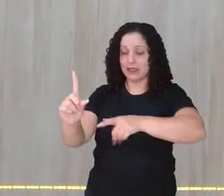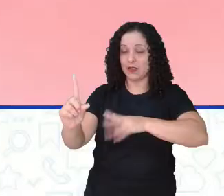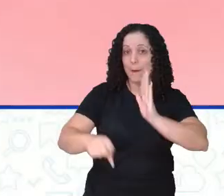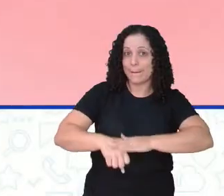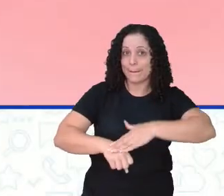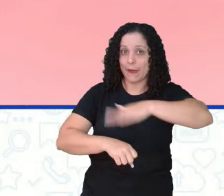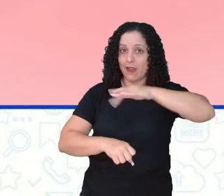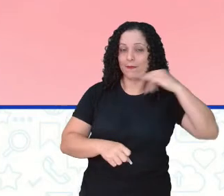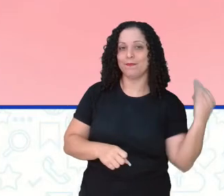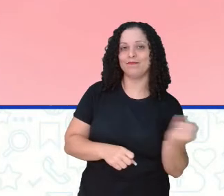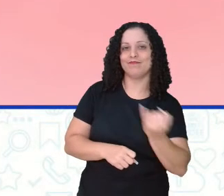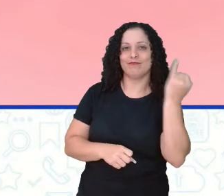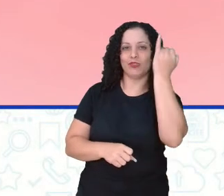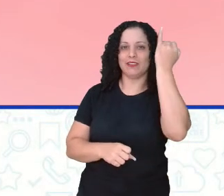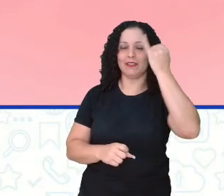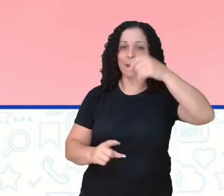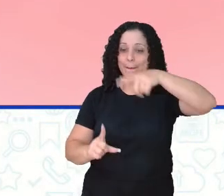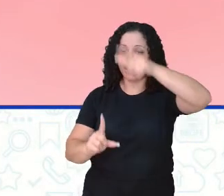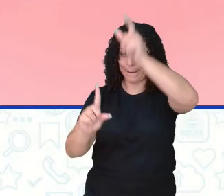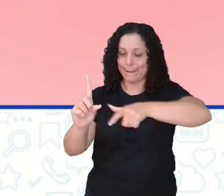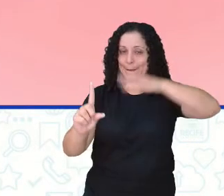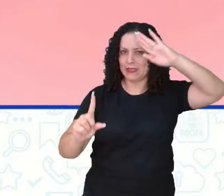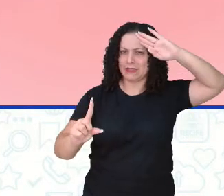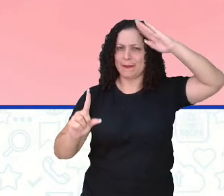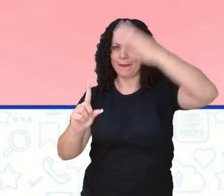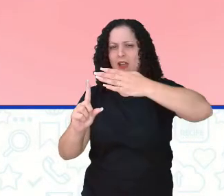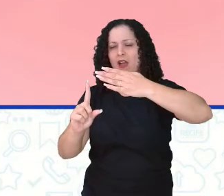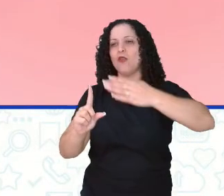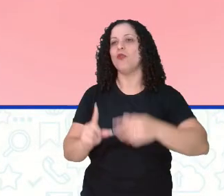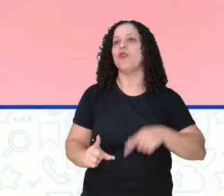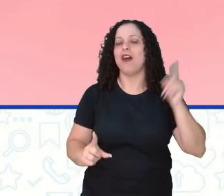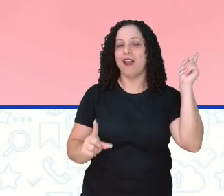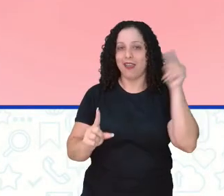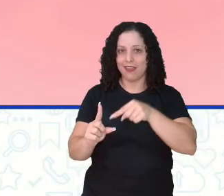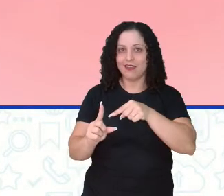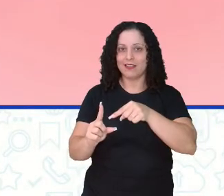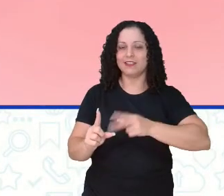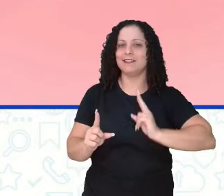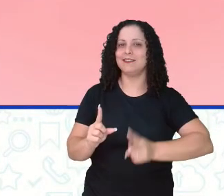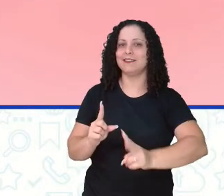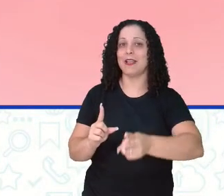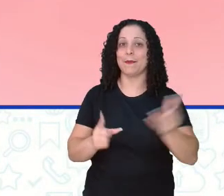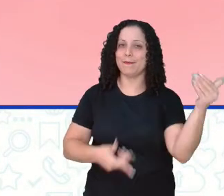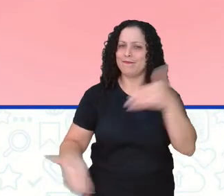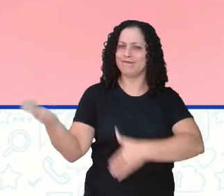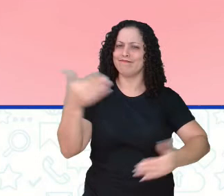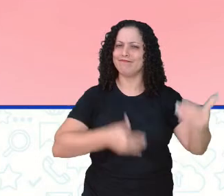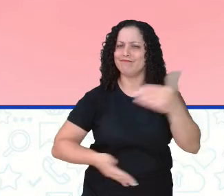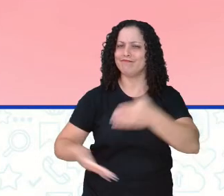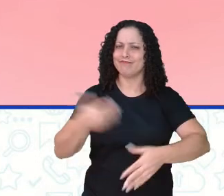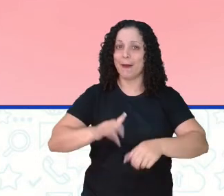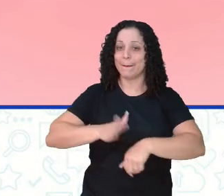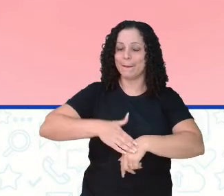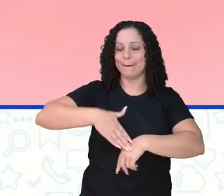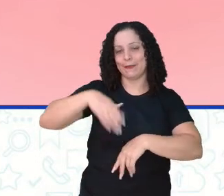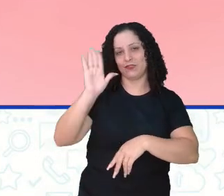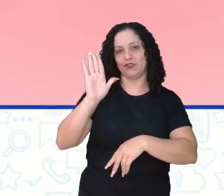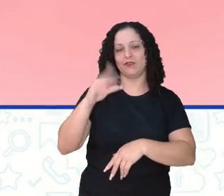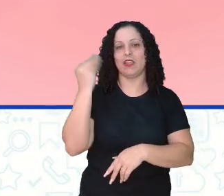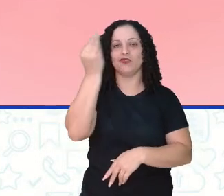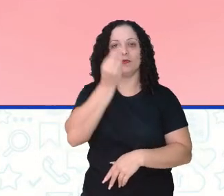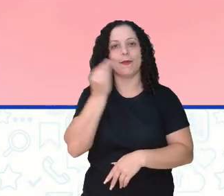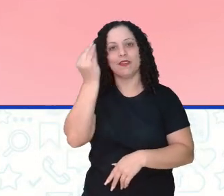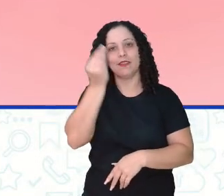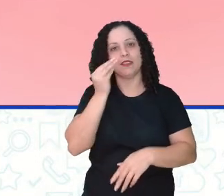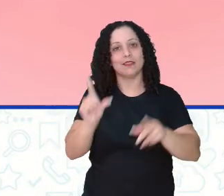que é aquele personagem principal da história, cuja apresentação normalmente é mais bem desenvolvida. A experiência